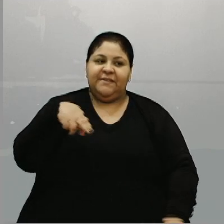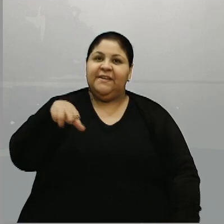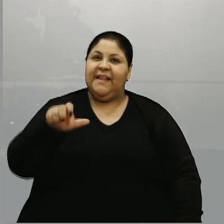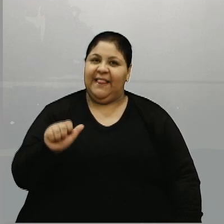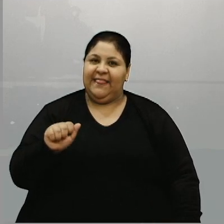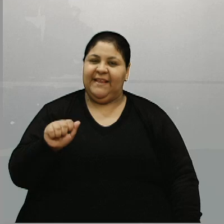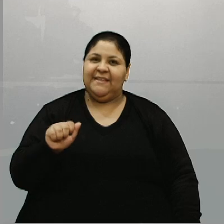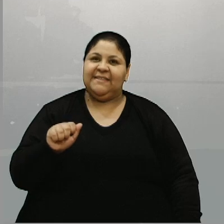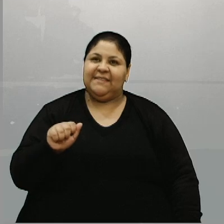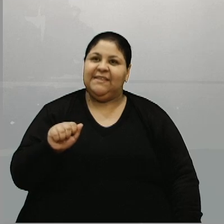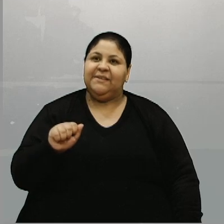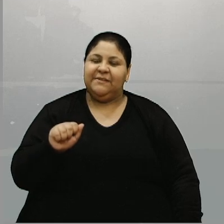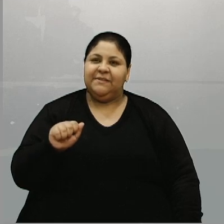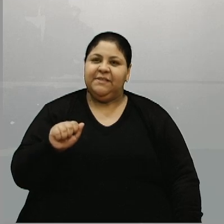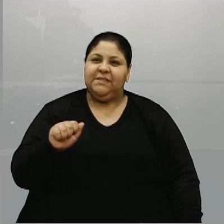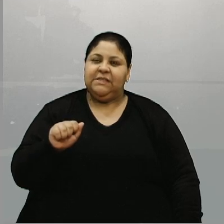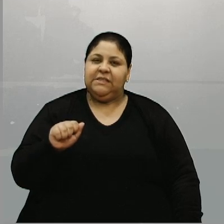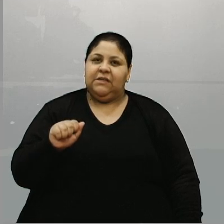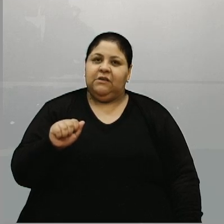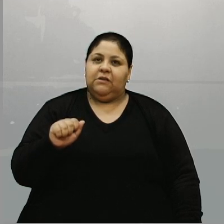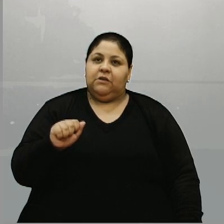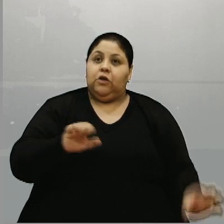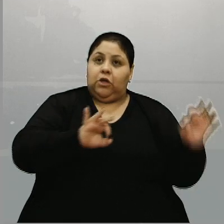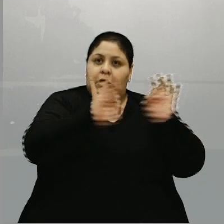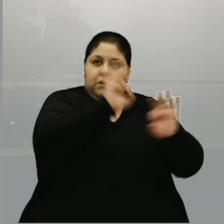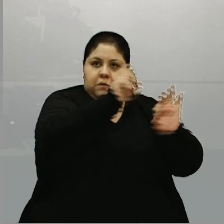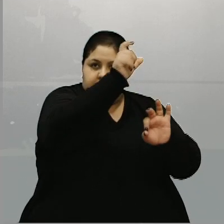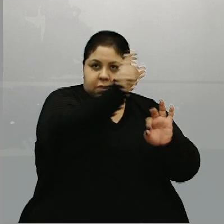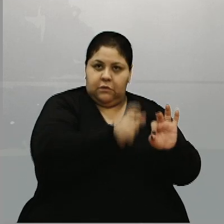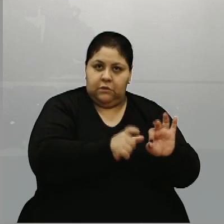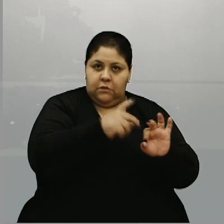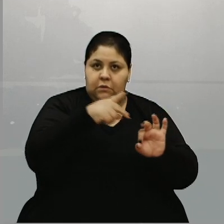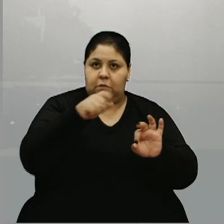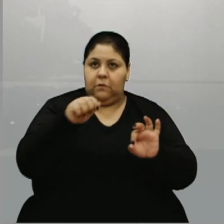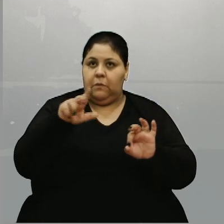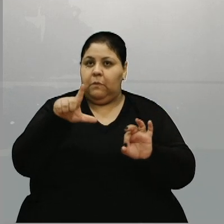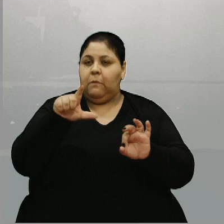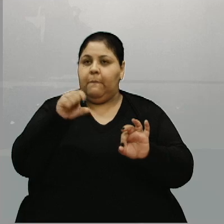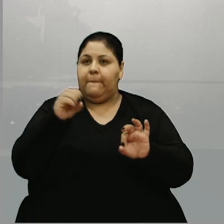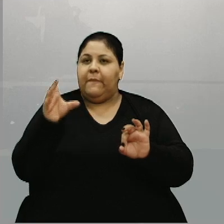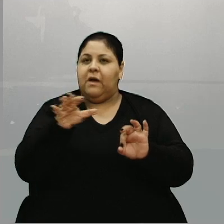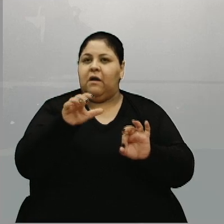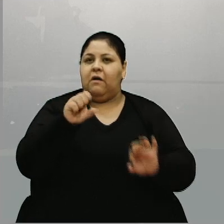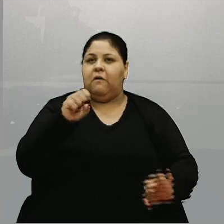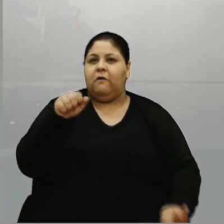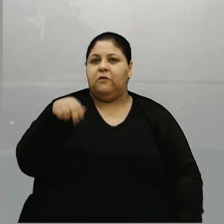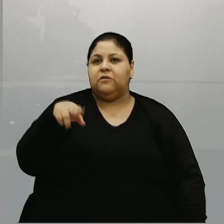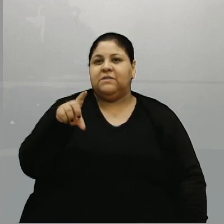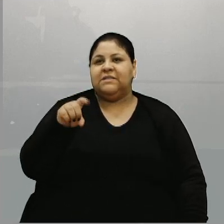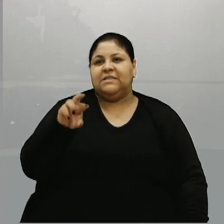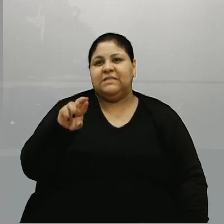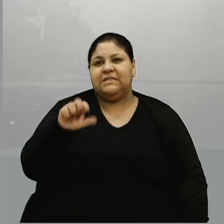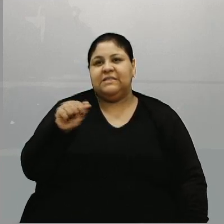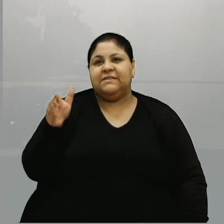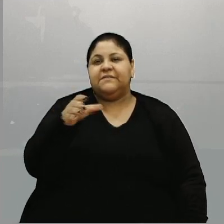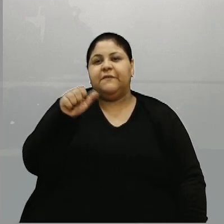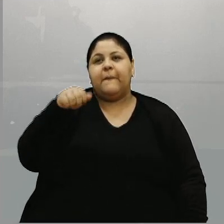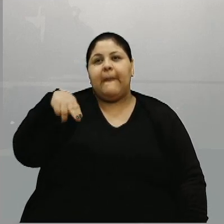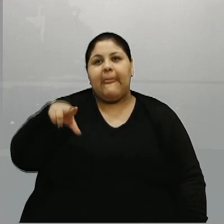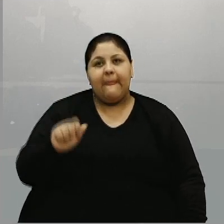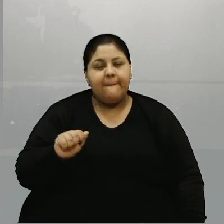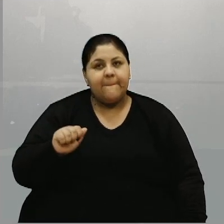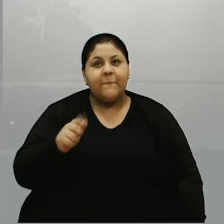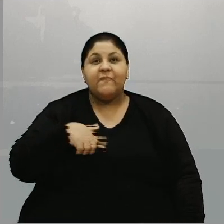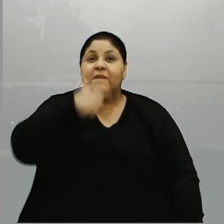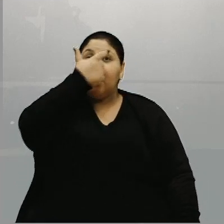Ribas. Os organizadores foram o Paulo Rufato, a Sandra e a Ana. Eu